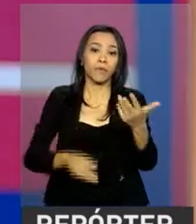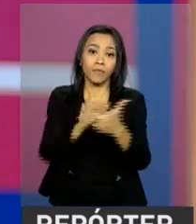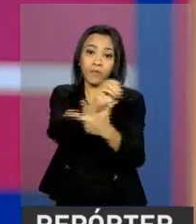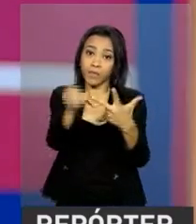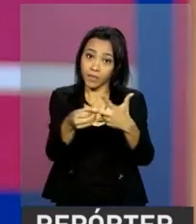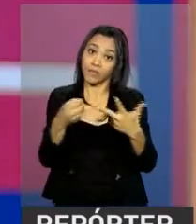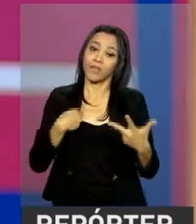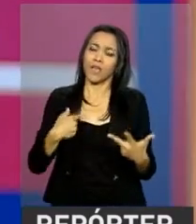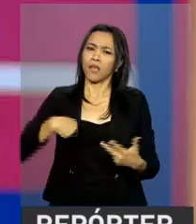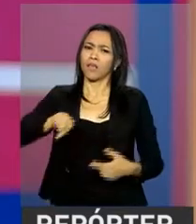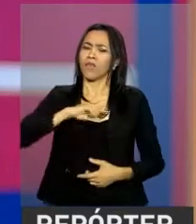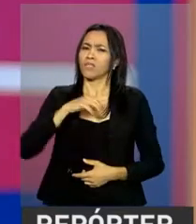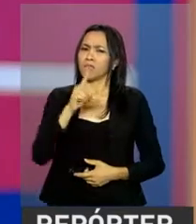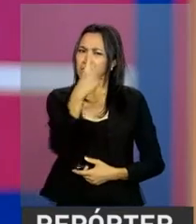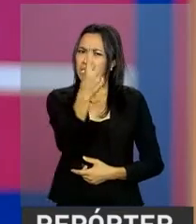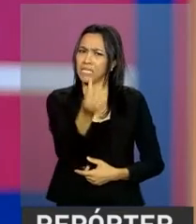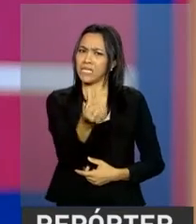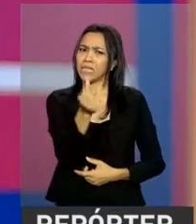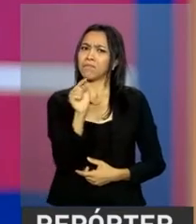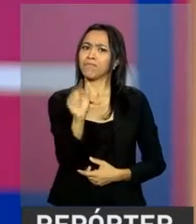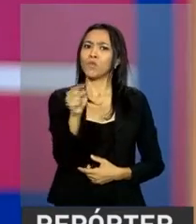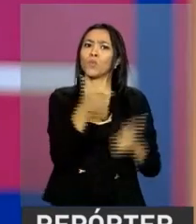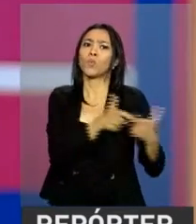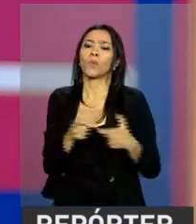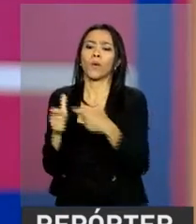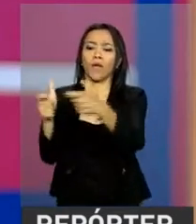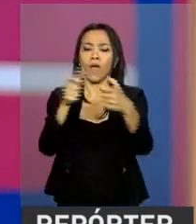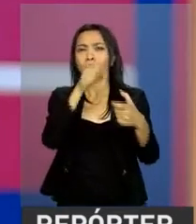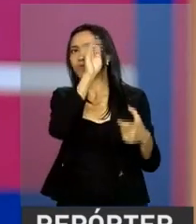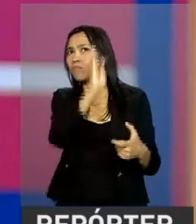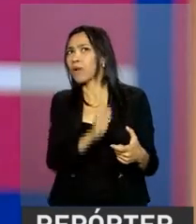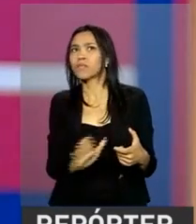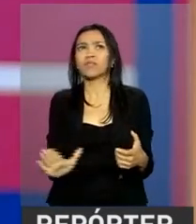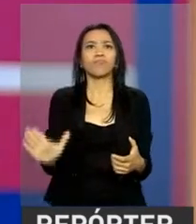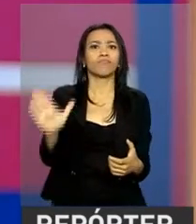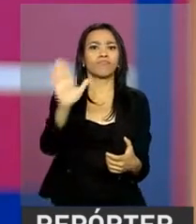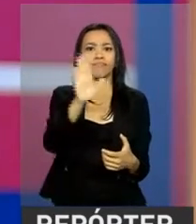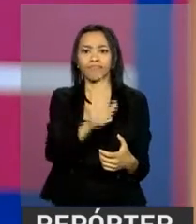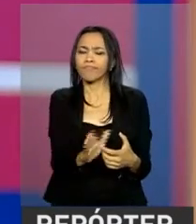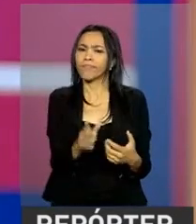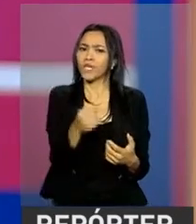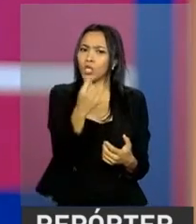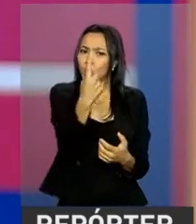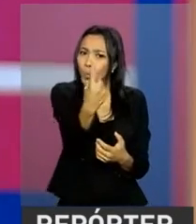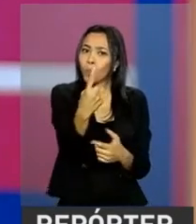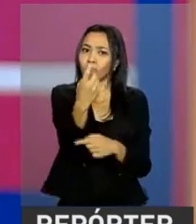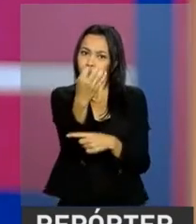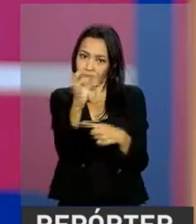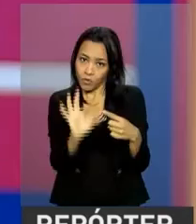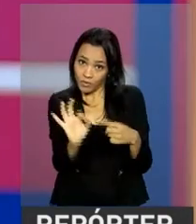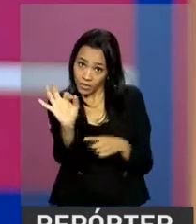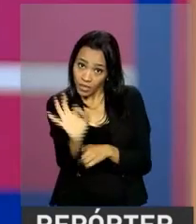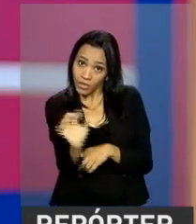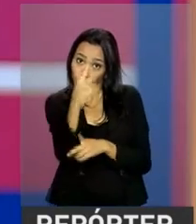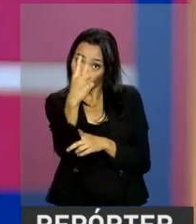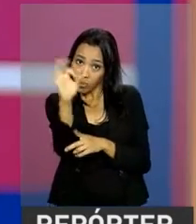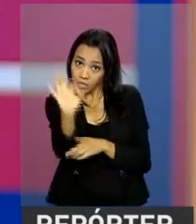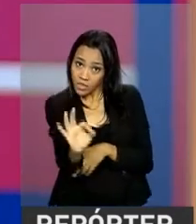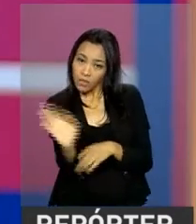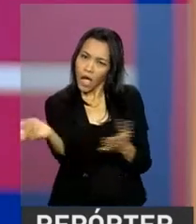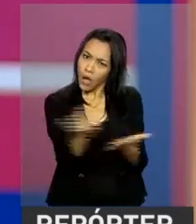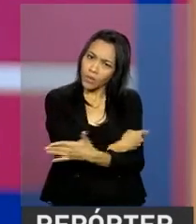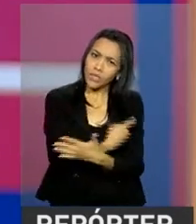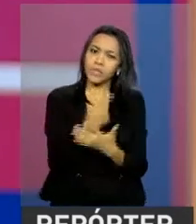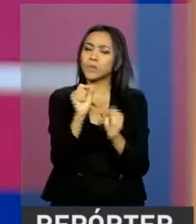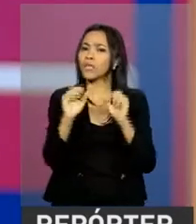enem a gente tem mais de 16 mil locais de prova em todo o brasil e pouco mais de 1 cento a gente tem alguma situação de